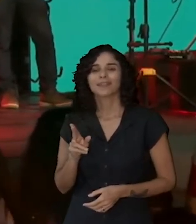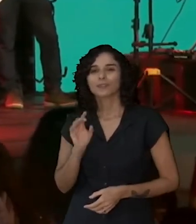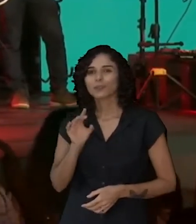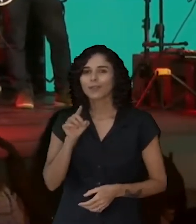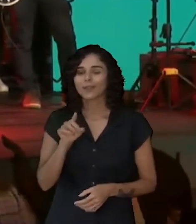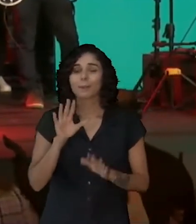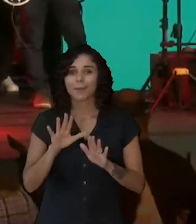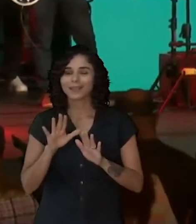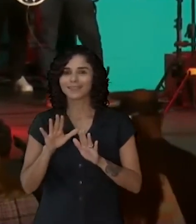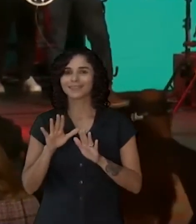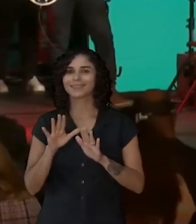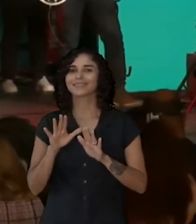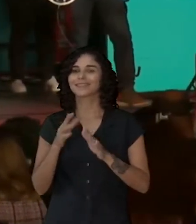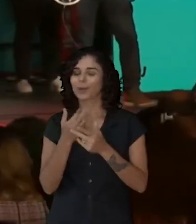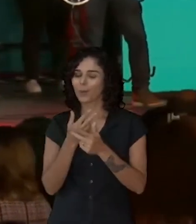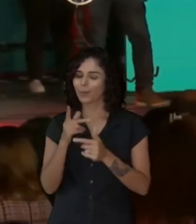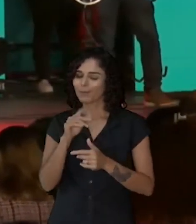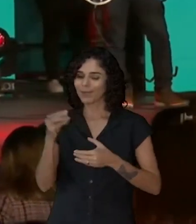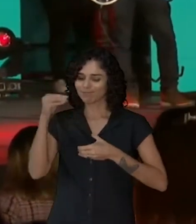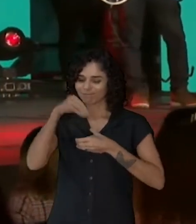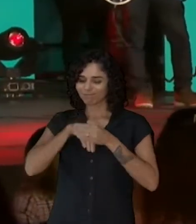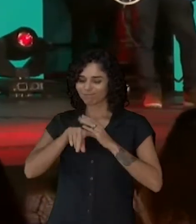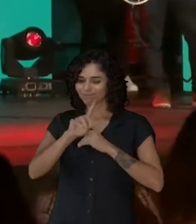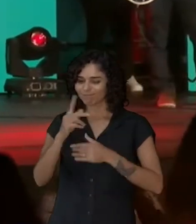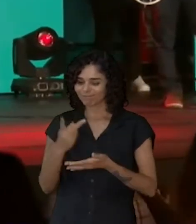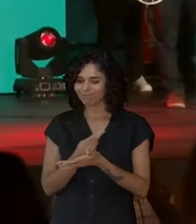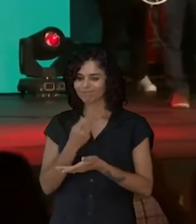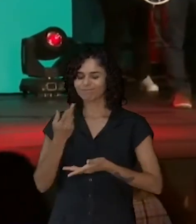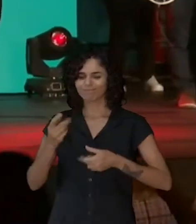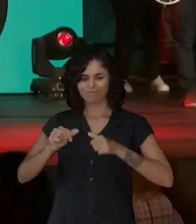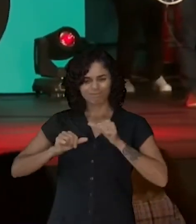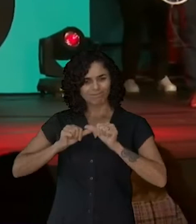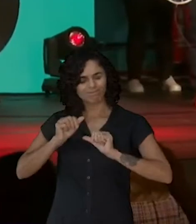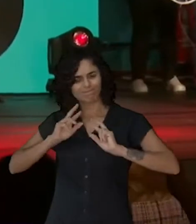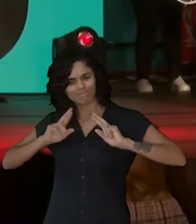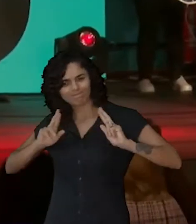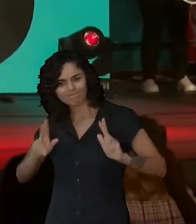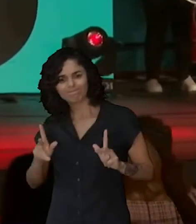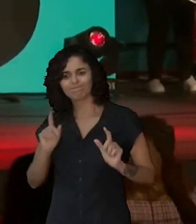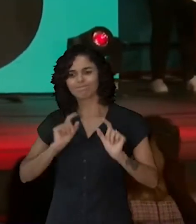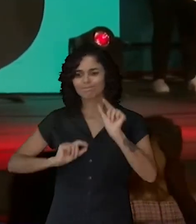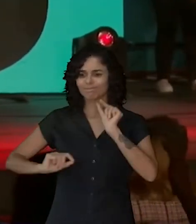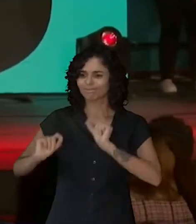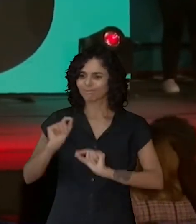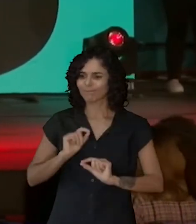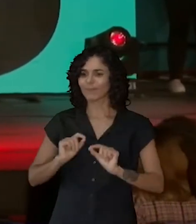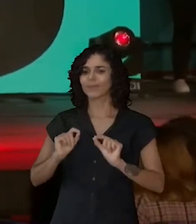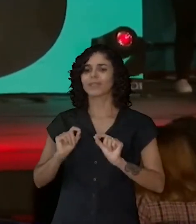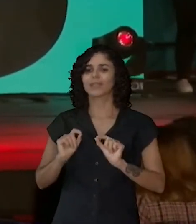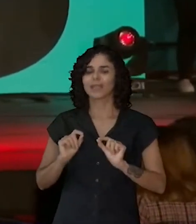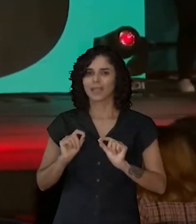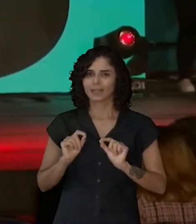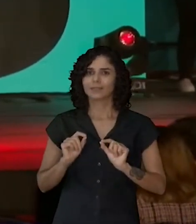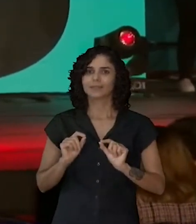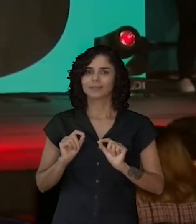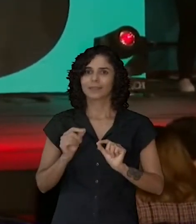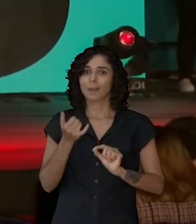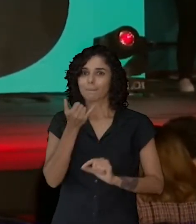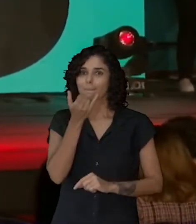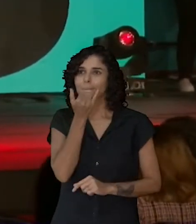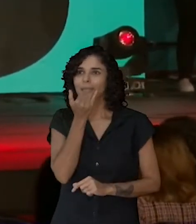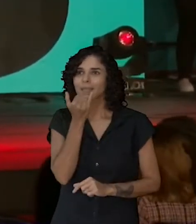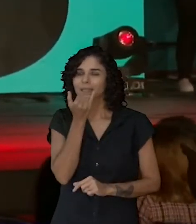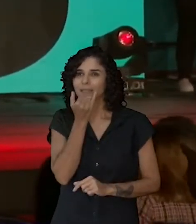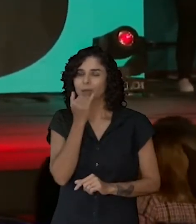vida. Você vai aprender a receber perdão por aquelas coisas que você se